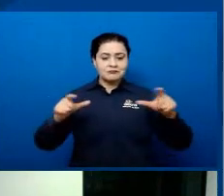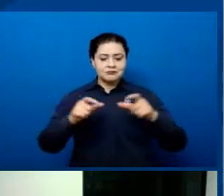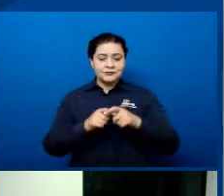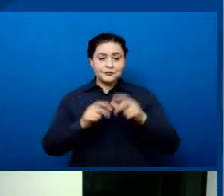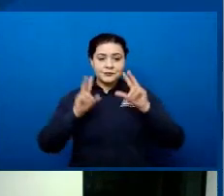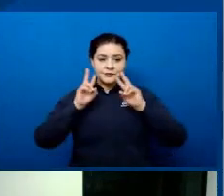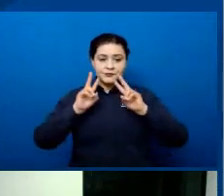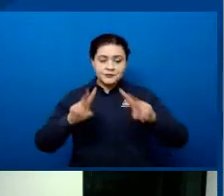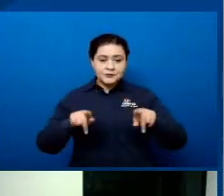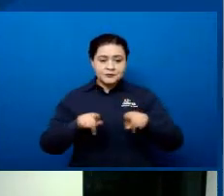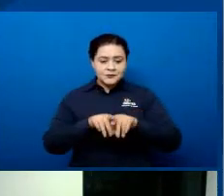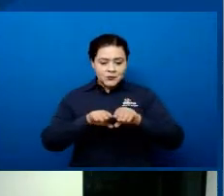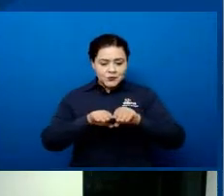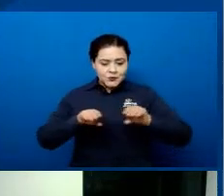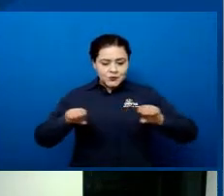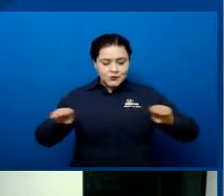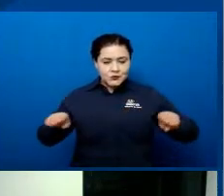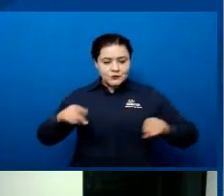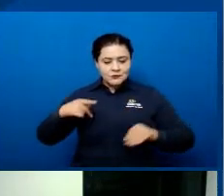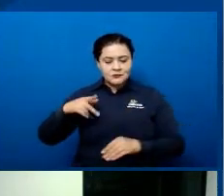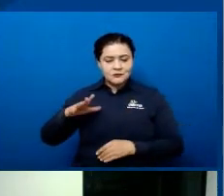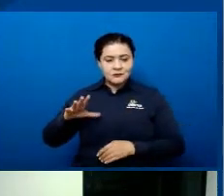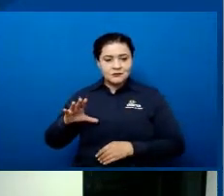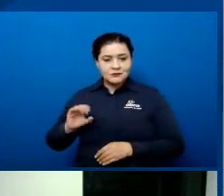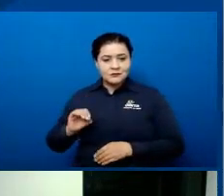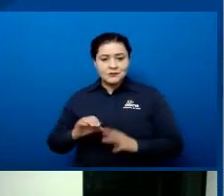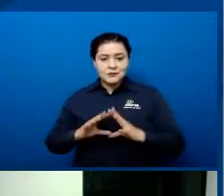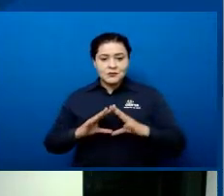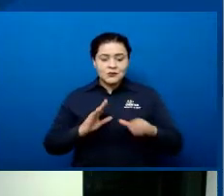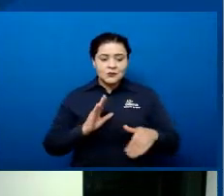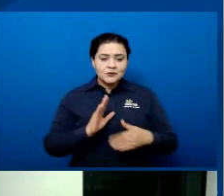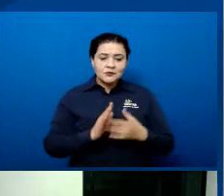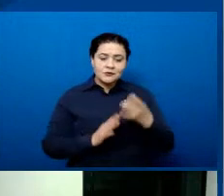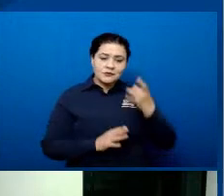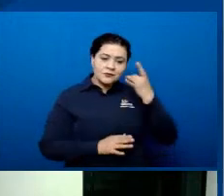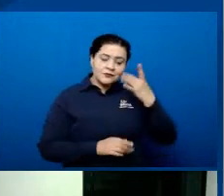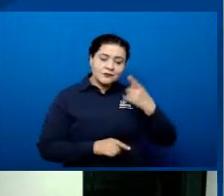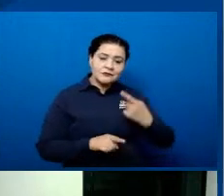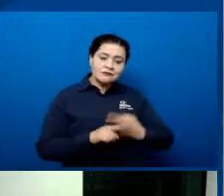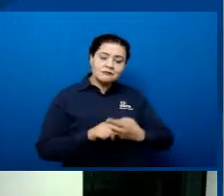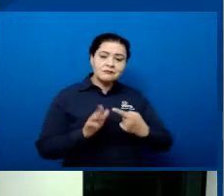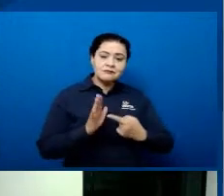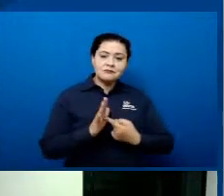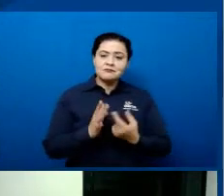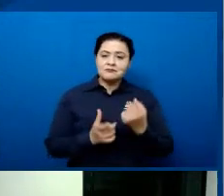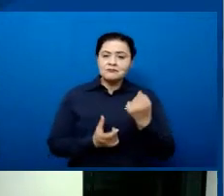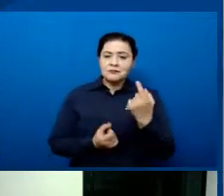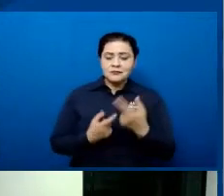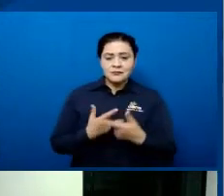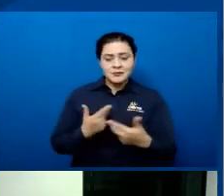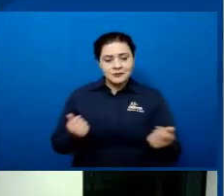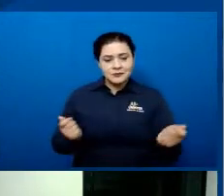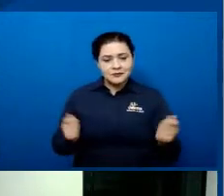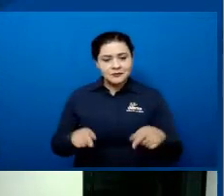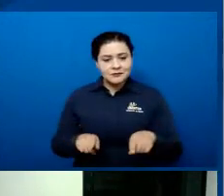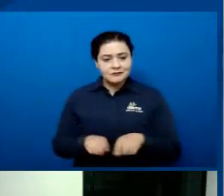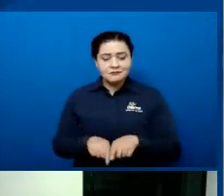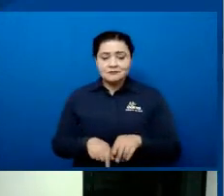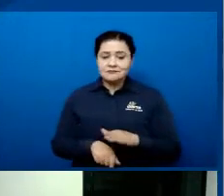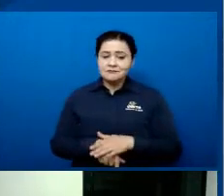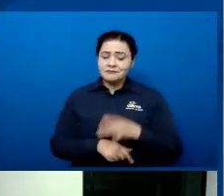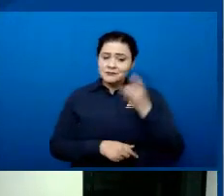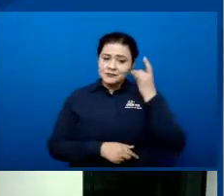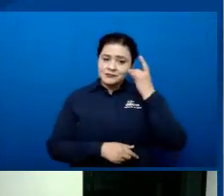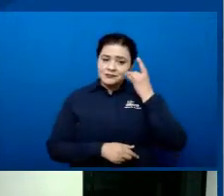ele planificado, né? Tudo muito fácil. Tá? Claro que eu estou mostrando aqui algumas coisas que estão mais